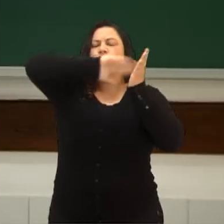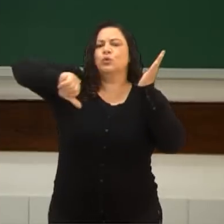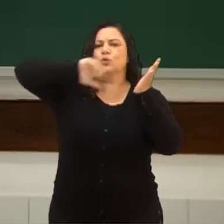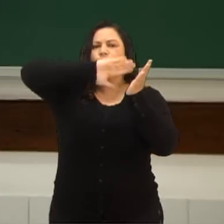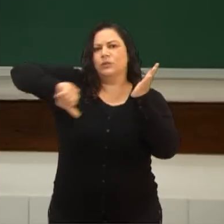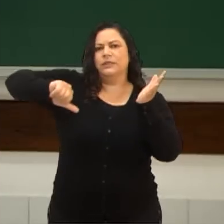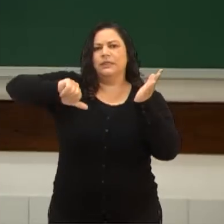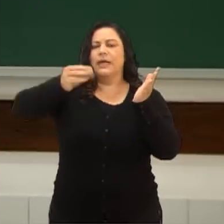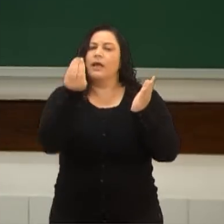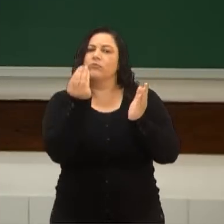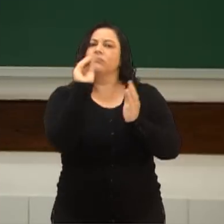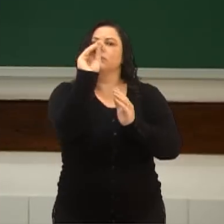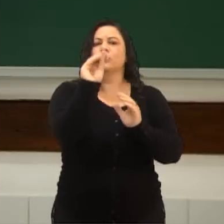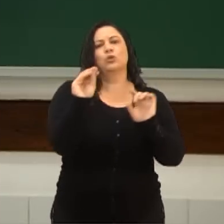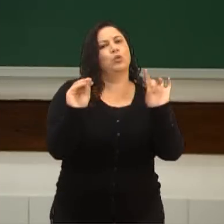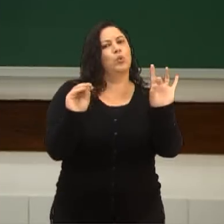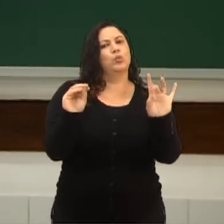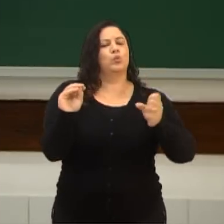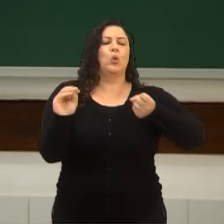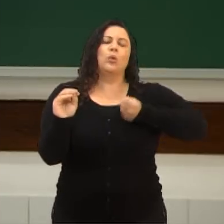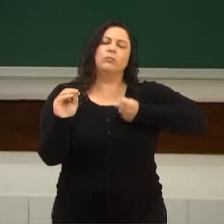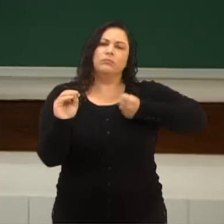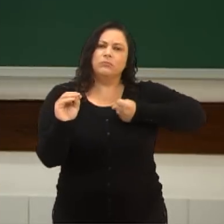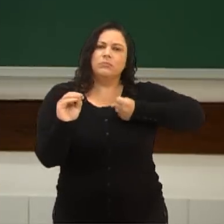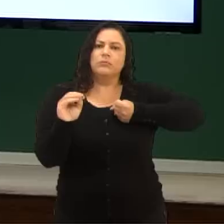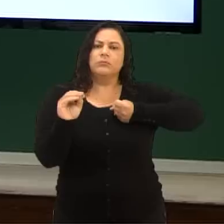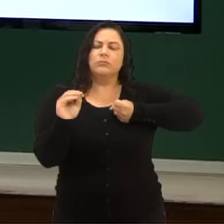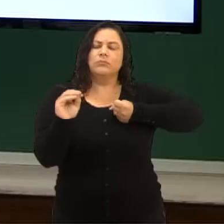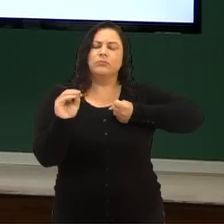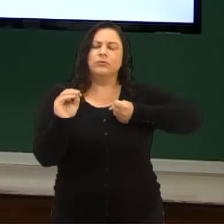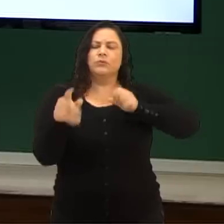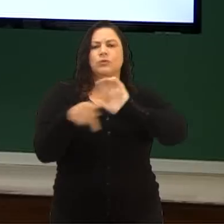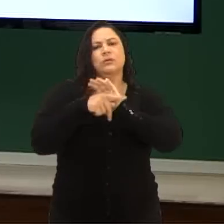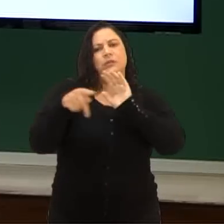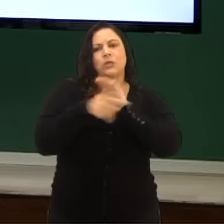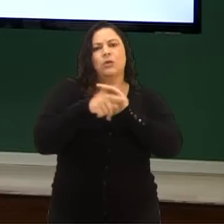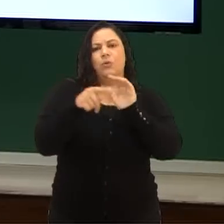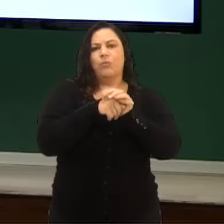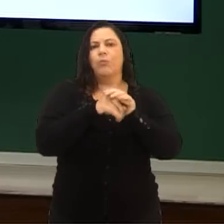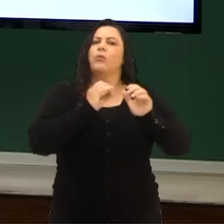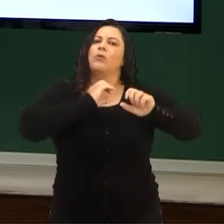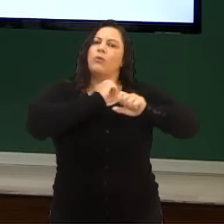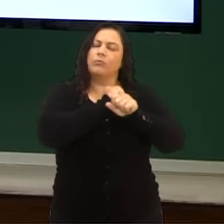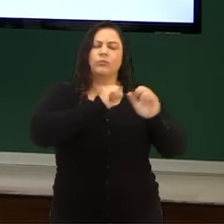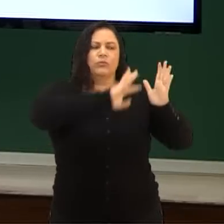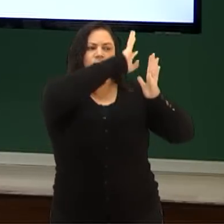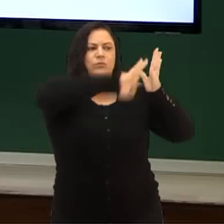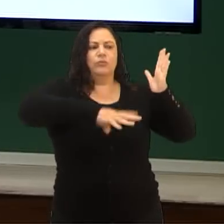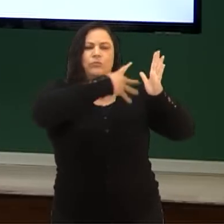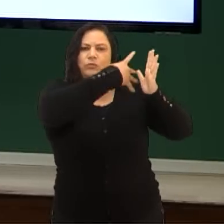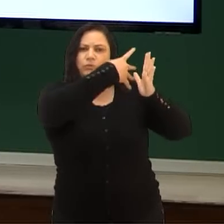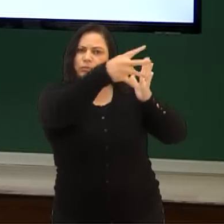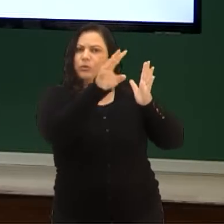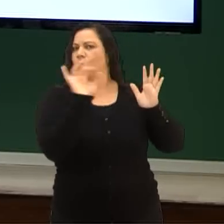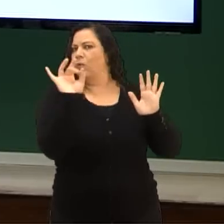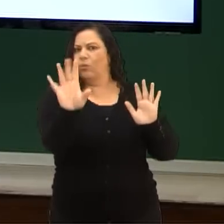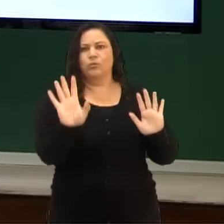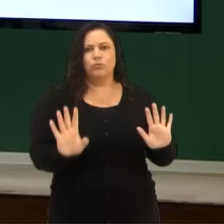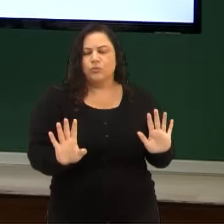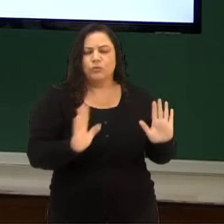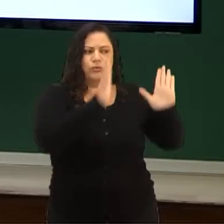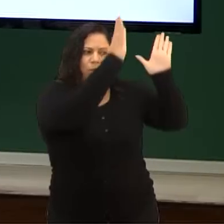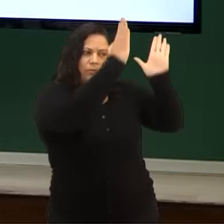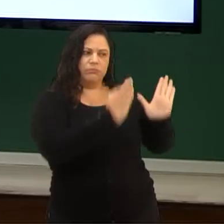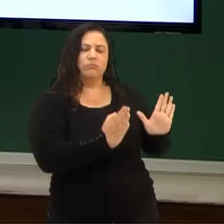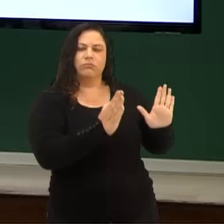monta uma matriz. Fechou? Então, você pode ter isso aqui aparecendo para você, ou você pode ter